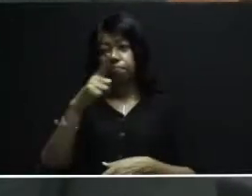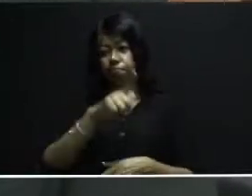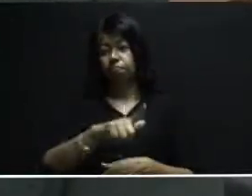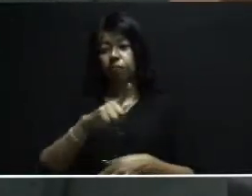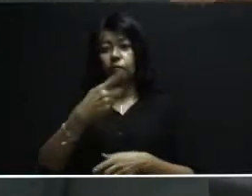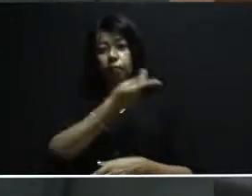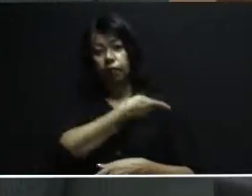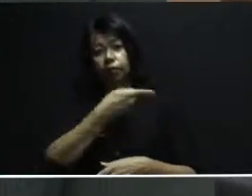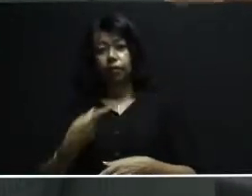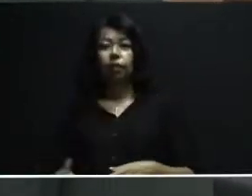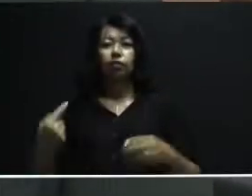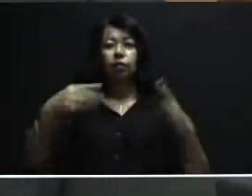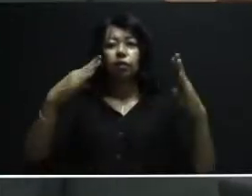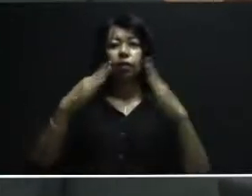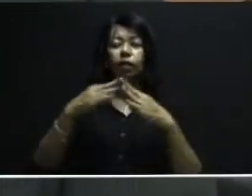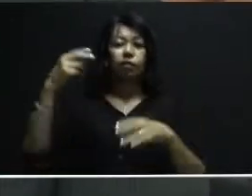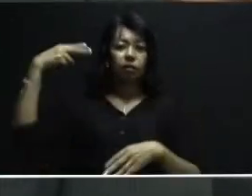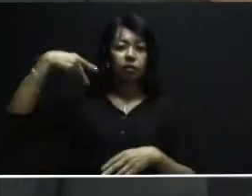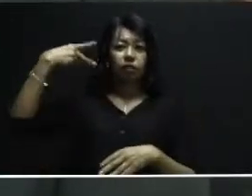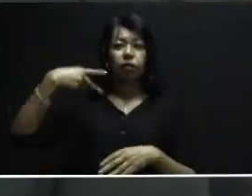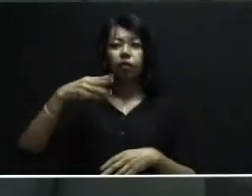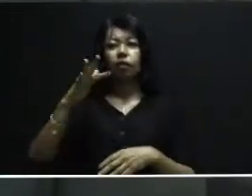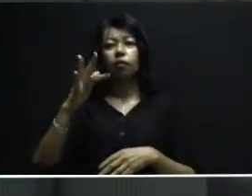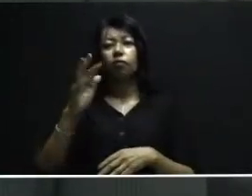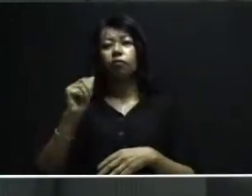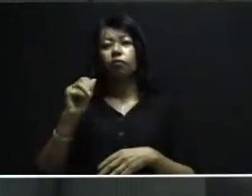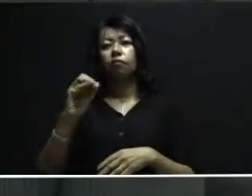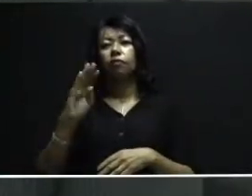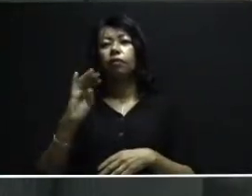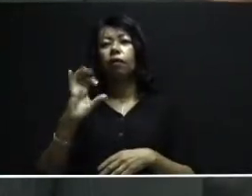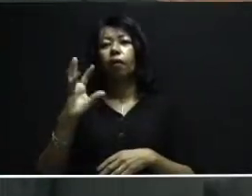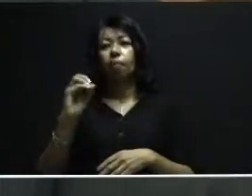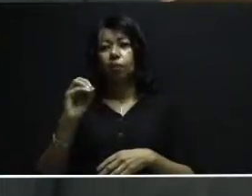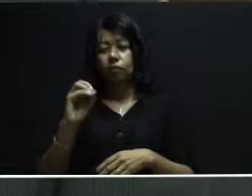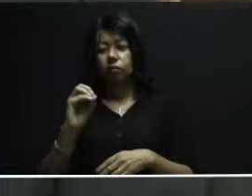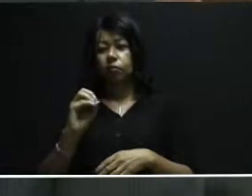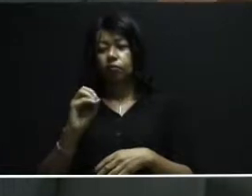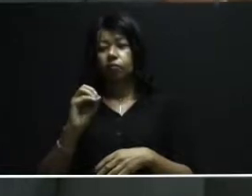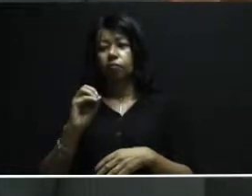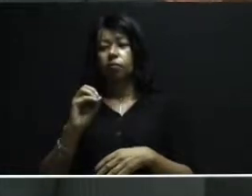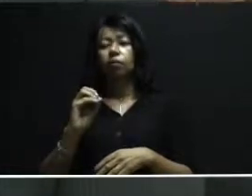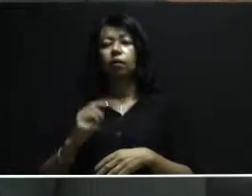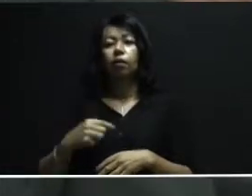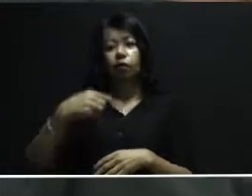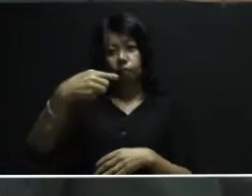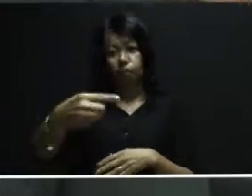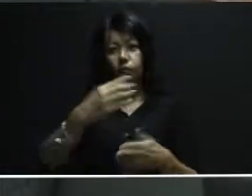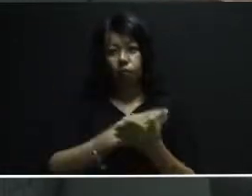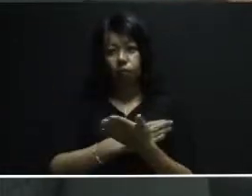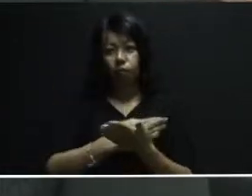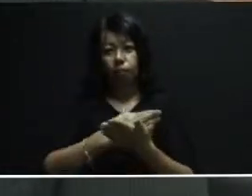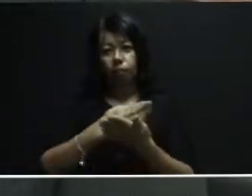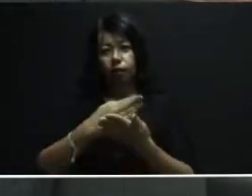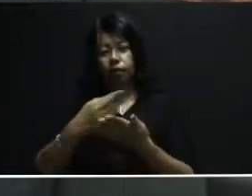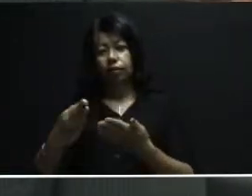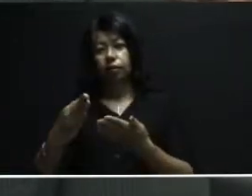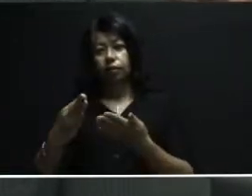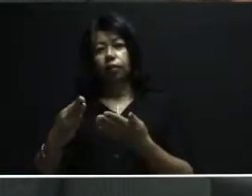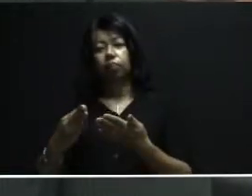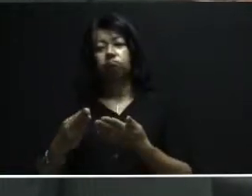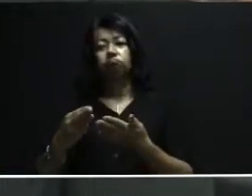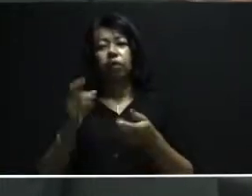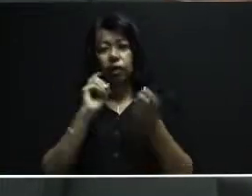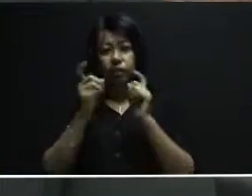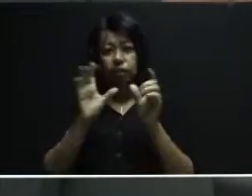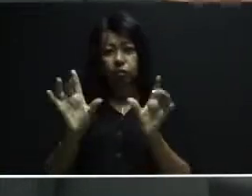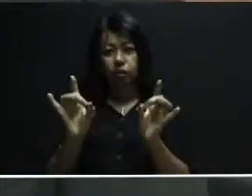presidente desta casa, vereador Fábio Alves Moreira, o Roxinho. Dentro de instantes, então, teremos o início do ato solene em